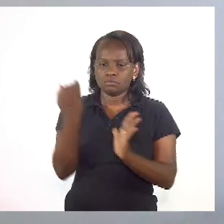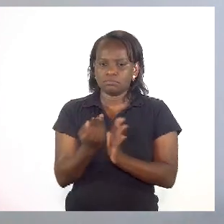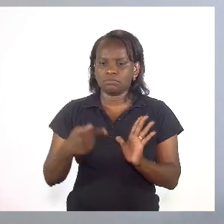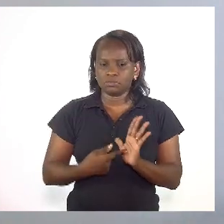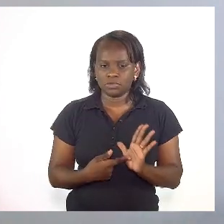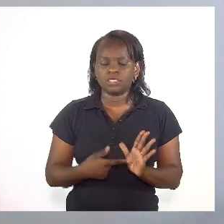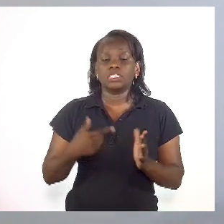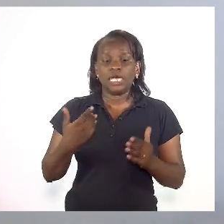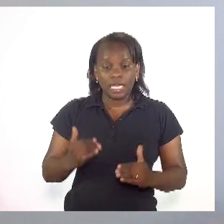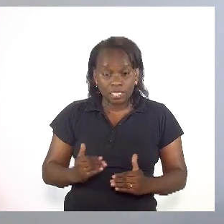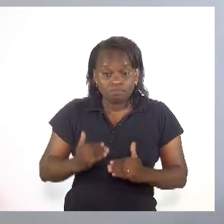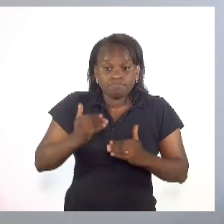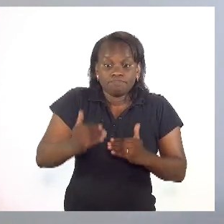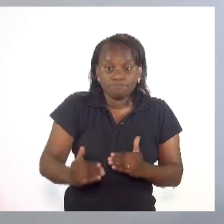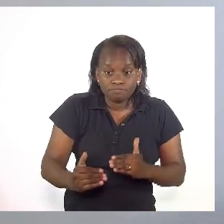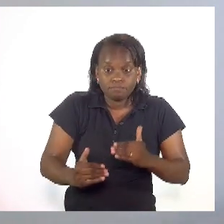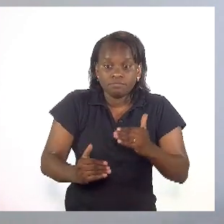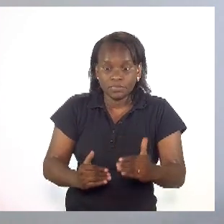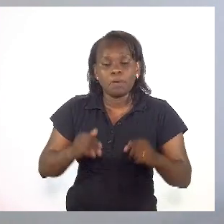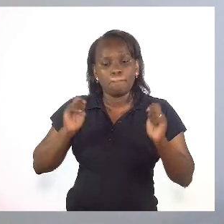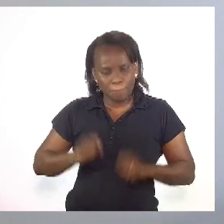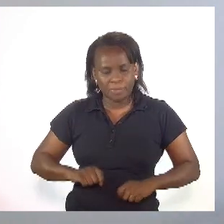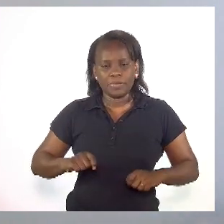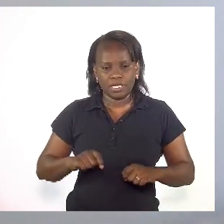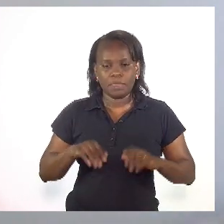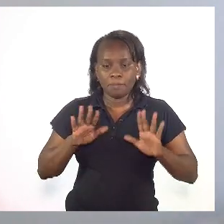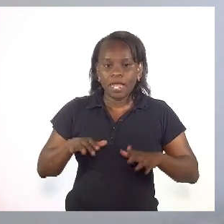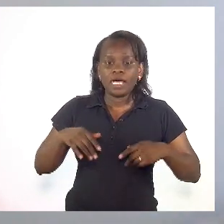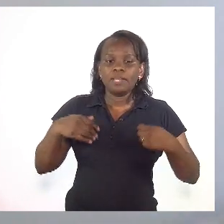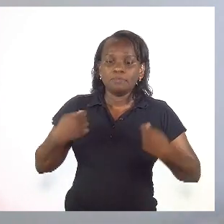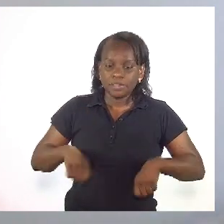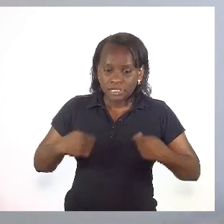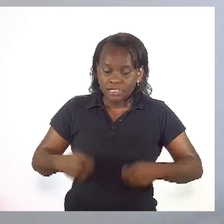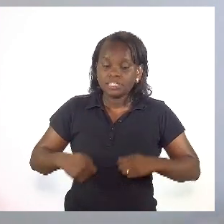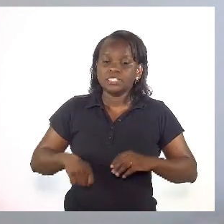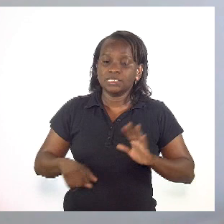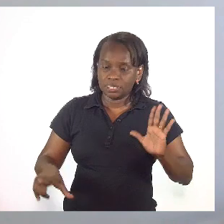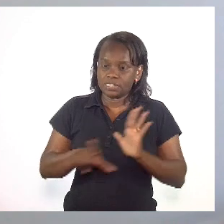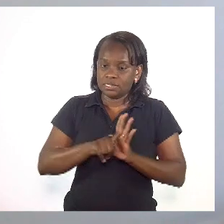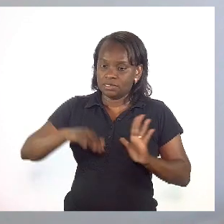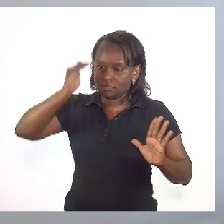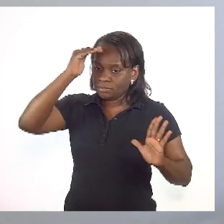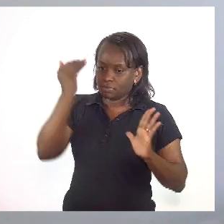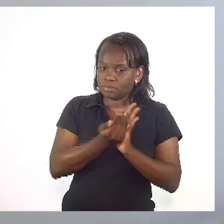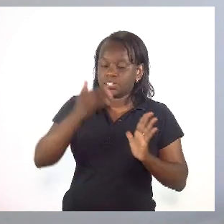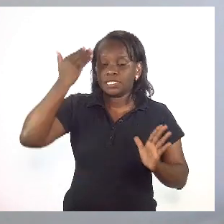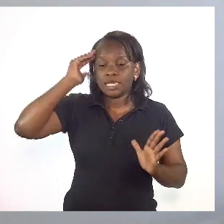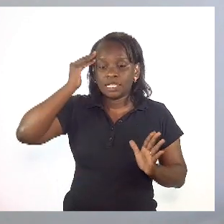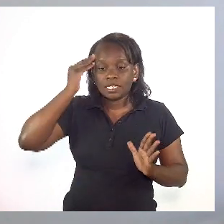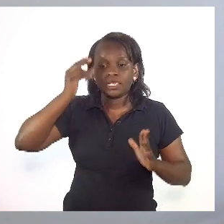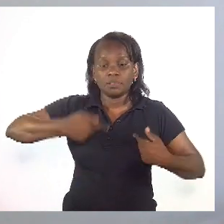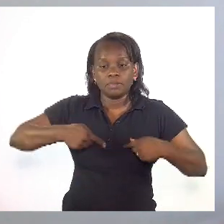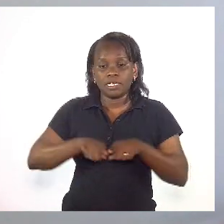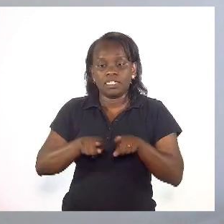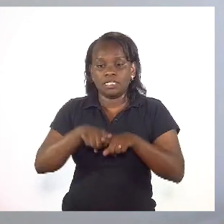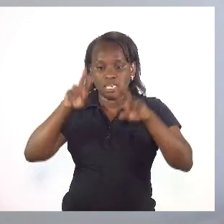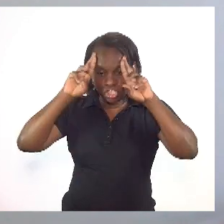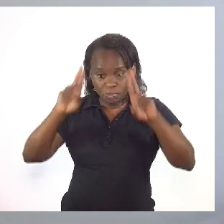Um grande passo ele pode ser dado, mas, ainda assim, a obrigação precisa ser entendida e